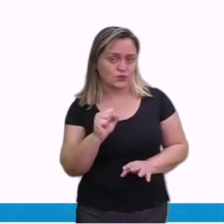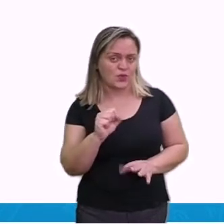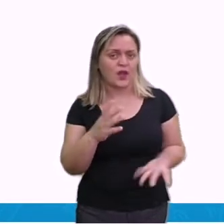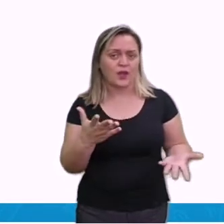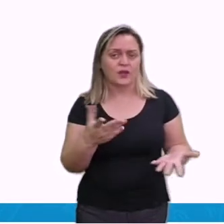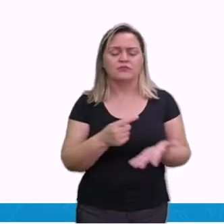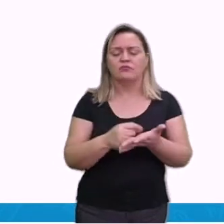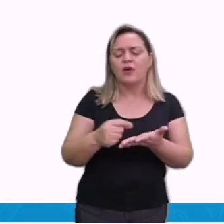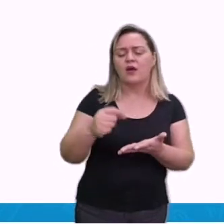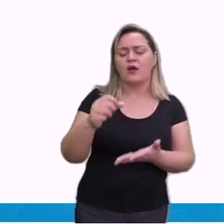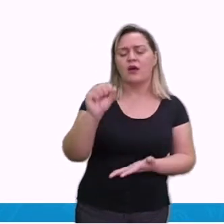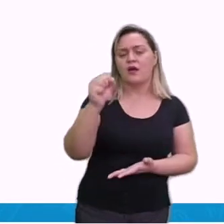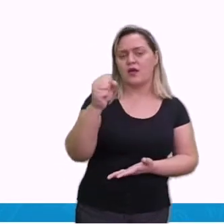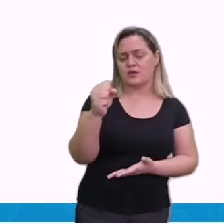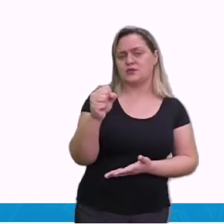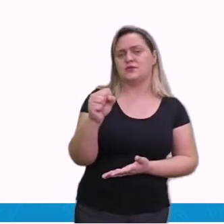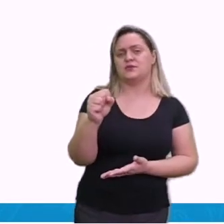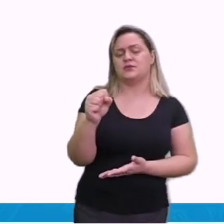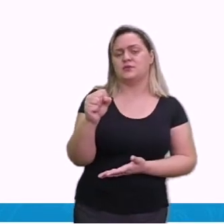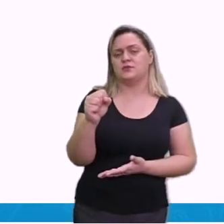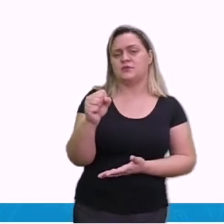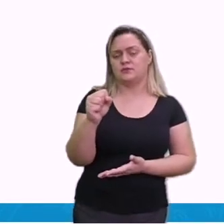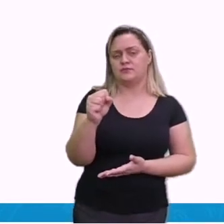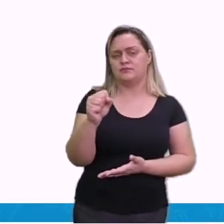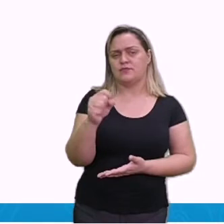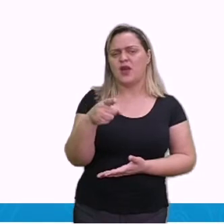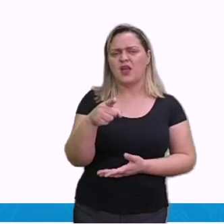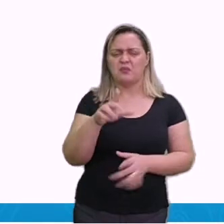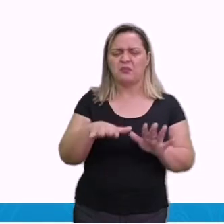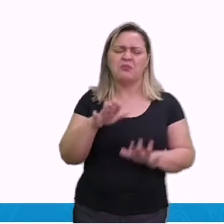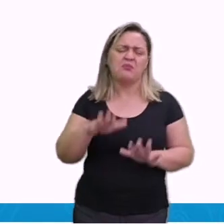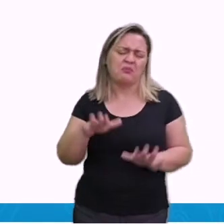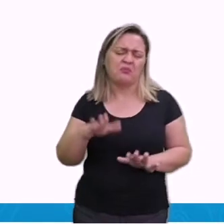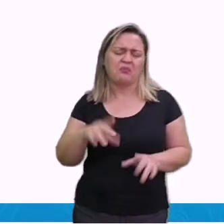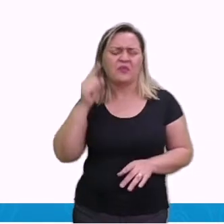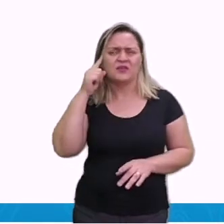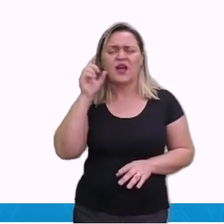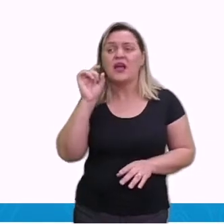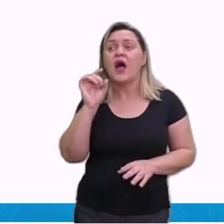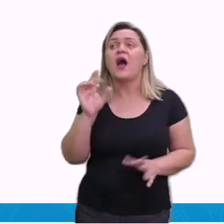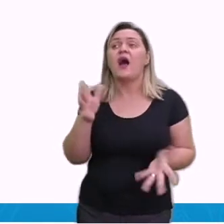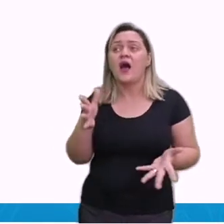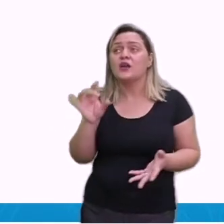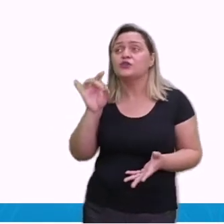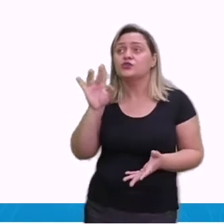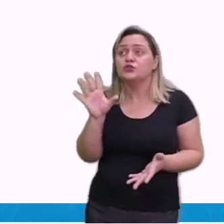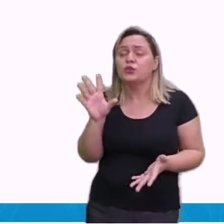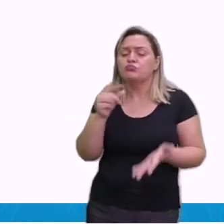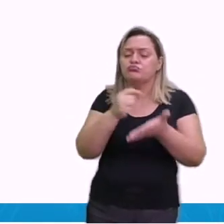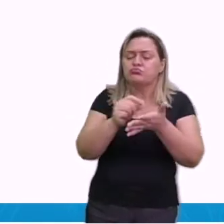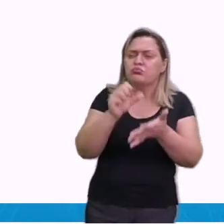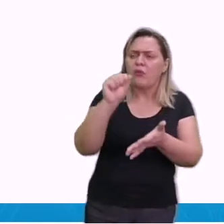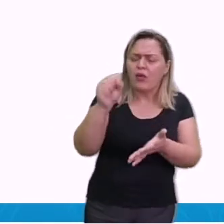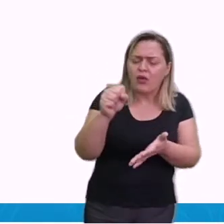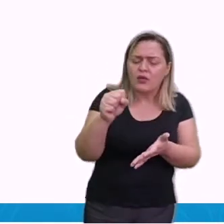em todas as palavras? Não. É aí que está o segredo. Tem algumas palavras que a gente precisa